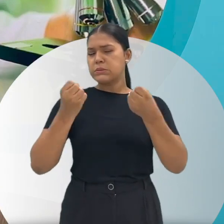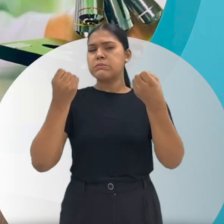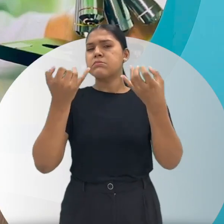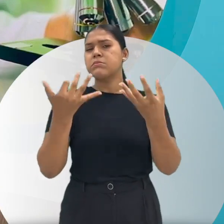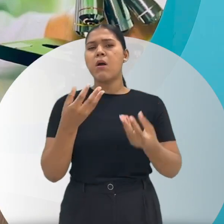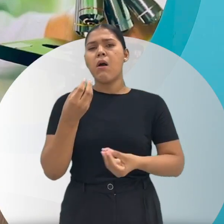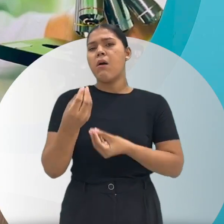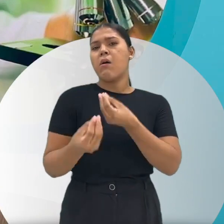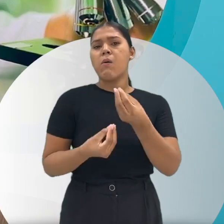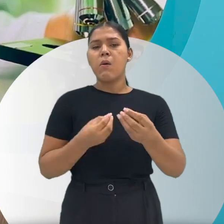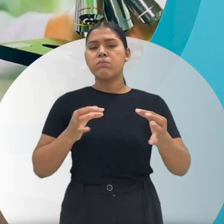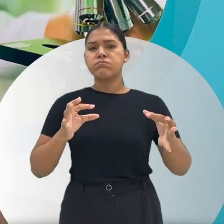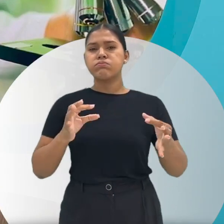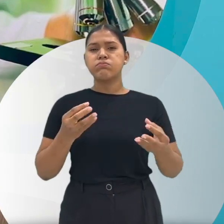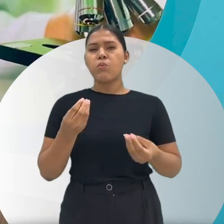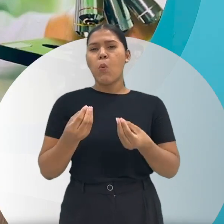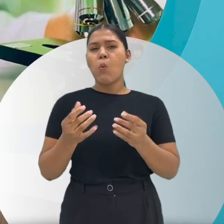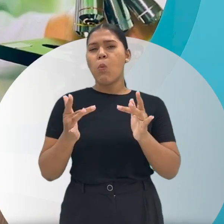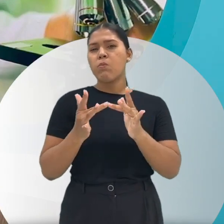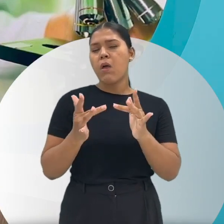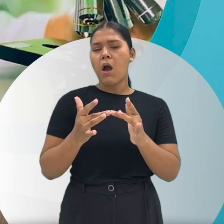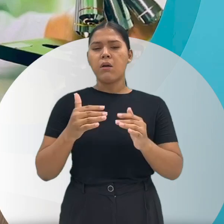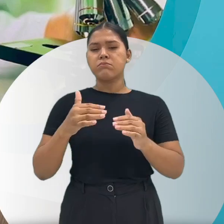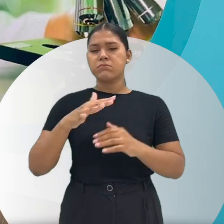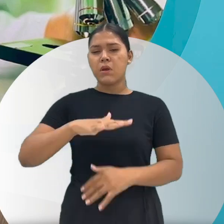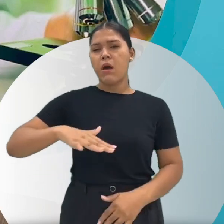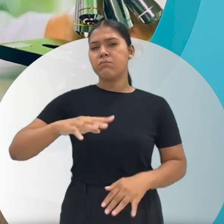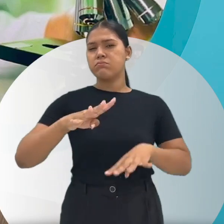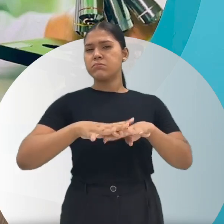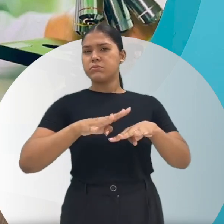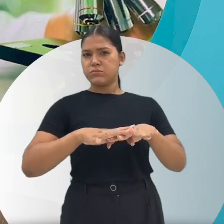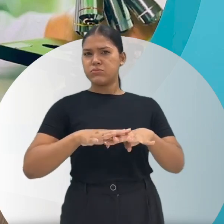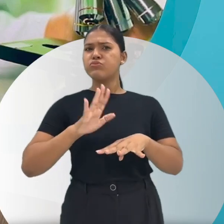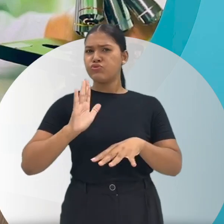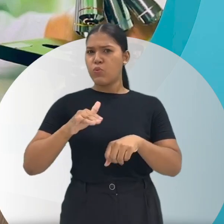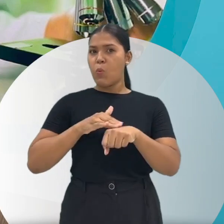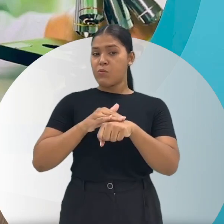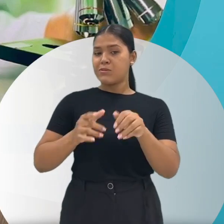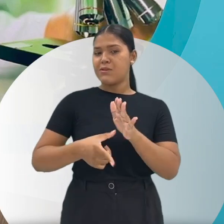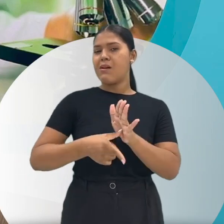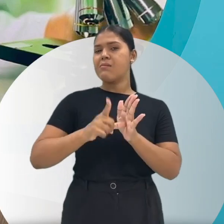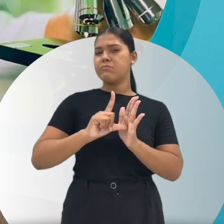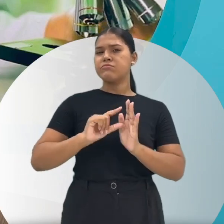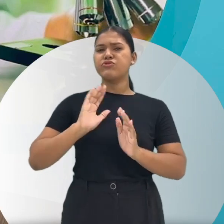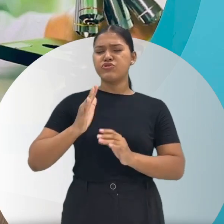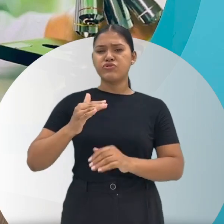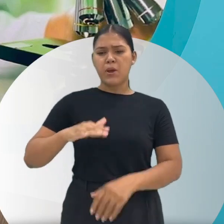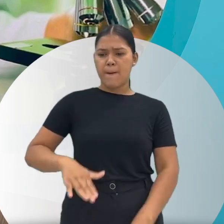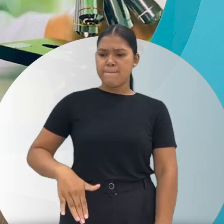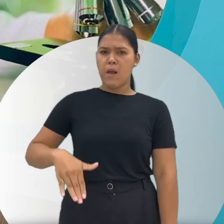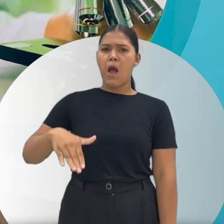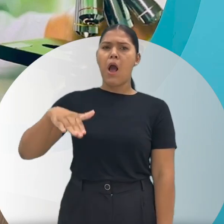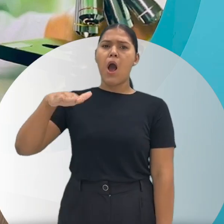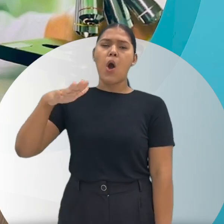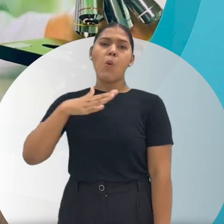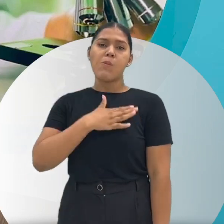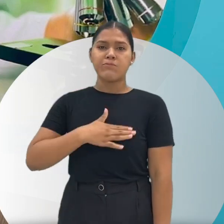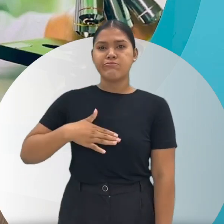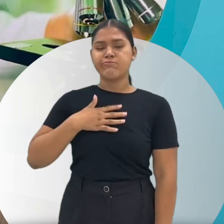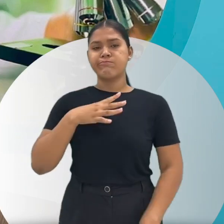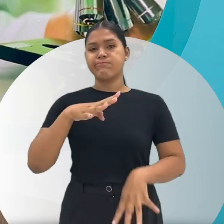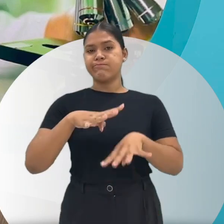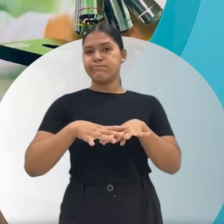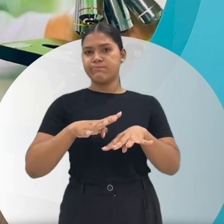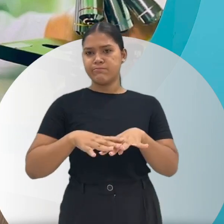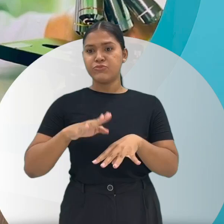sua ligação com a matemática, né? A gente estava conversando anteriormente, você me disse que já desde muito novo você tinha uma paixão por matemática,